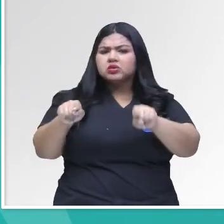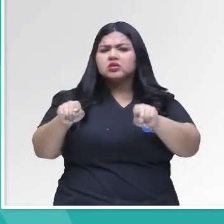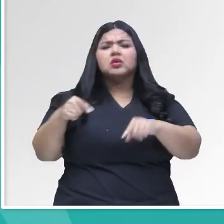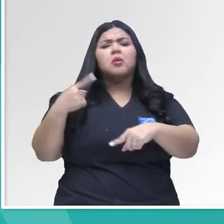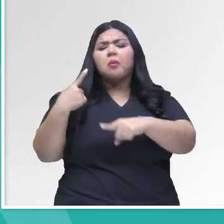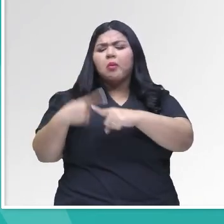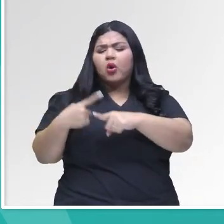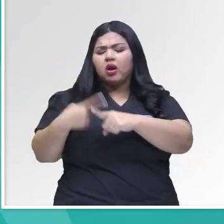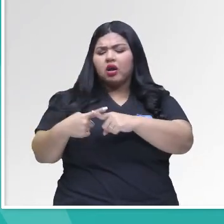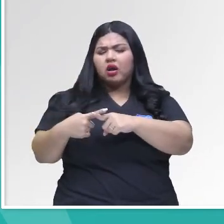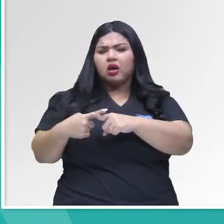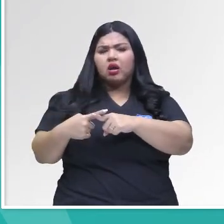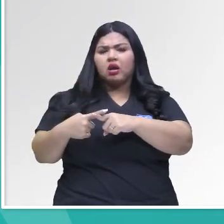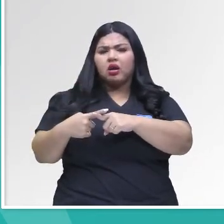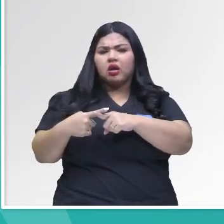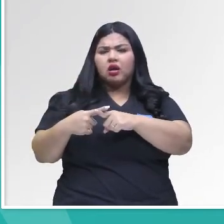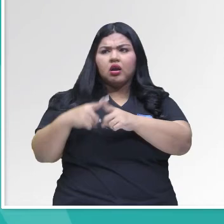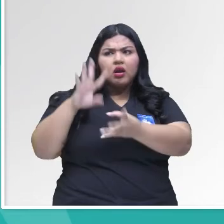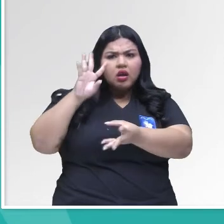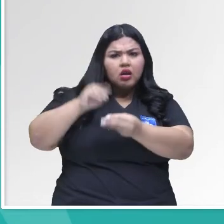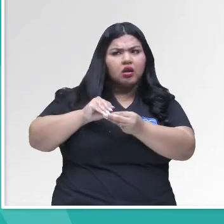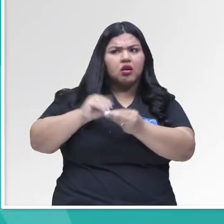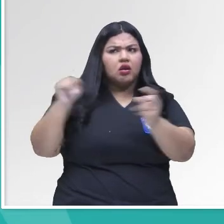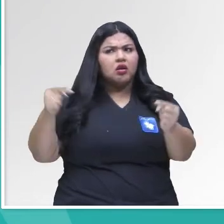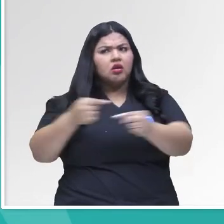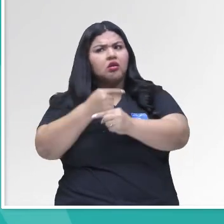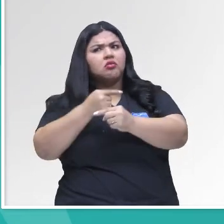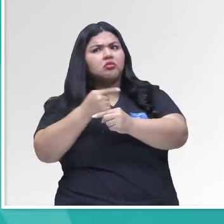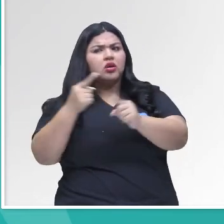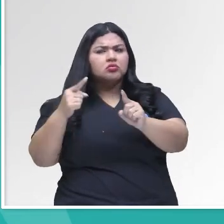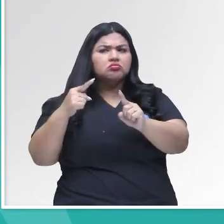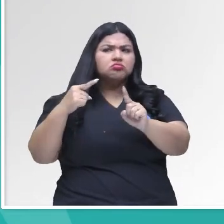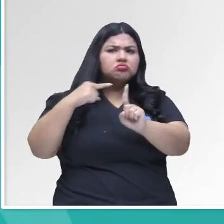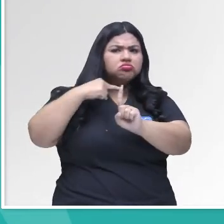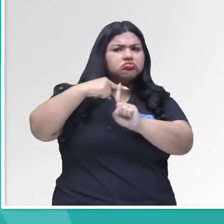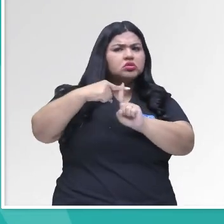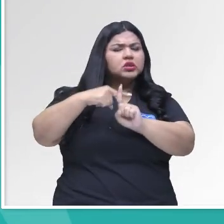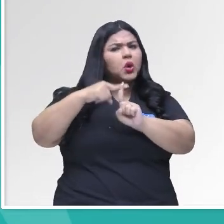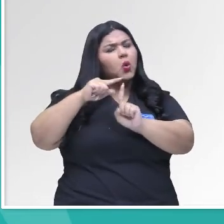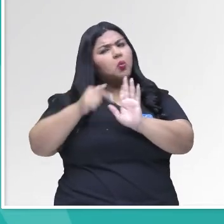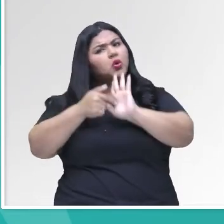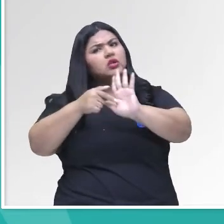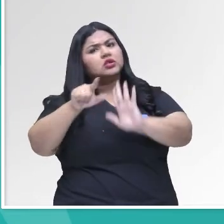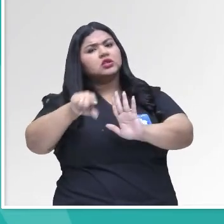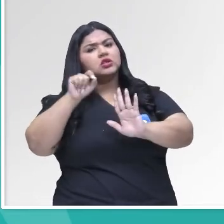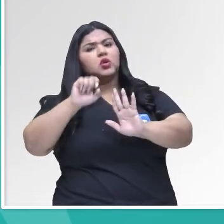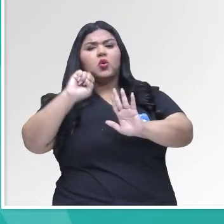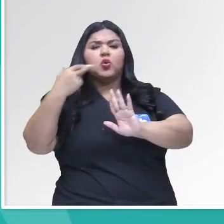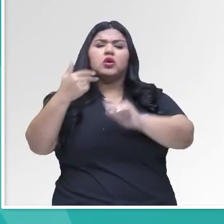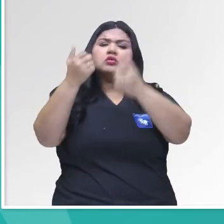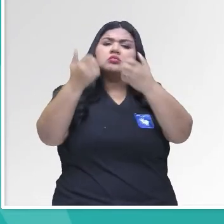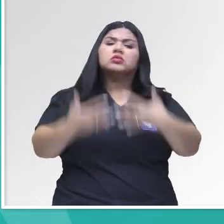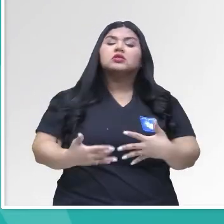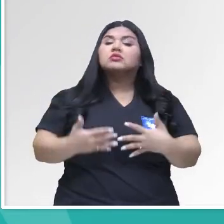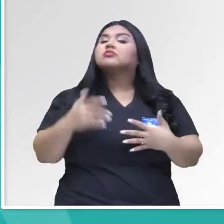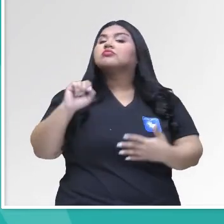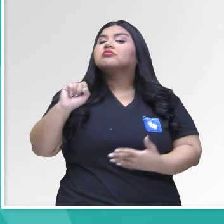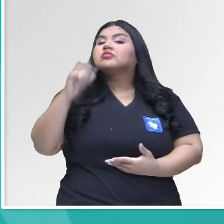como concluindo, contrariando, somando, indicando uma escolha ou explicando. O que você